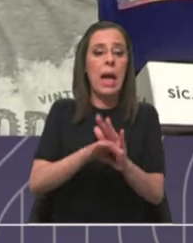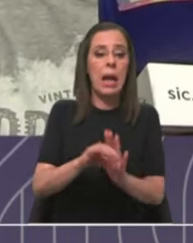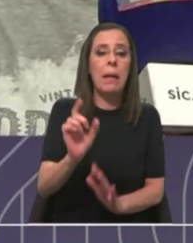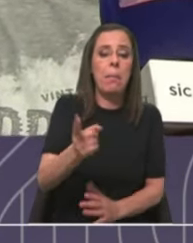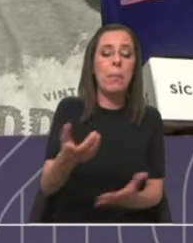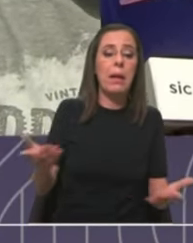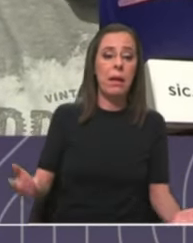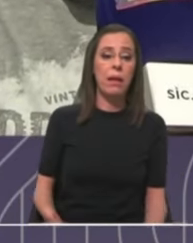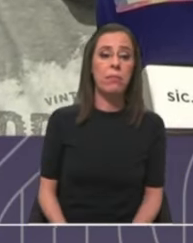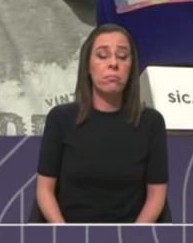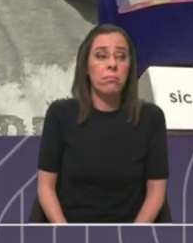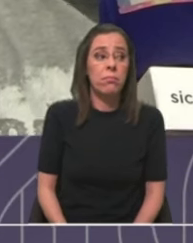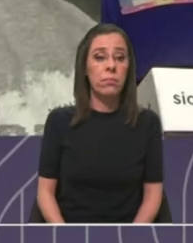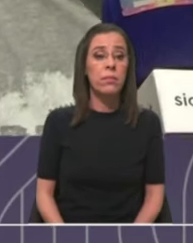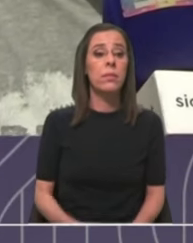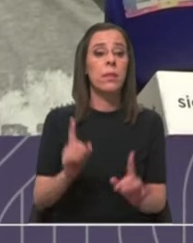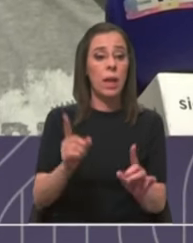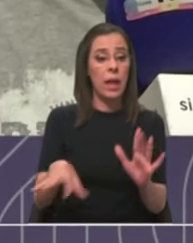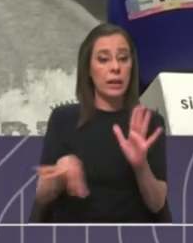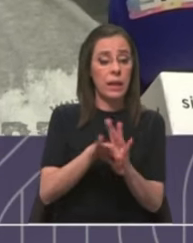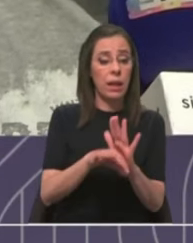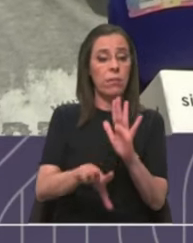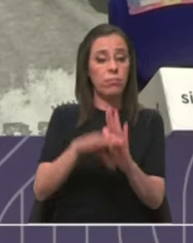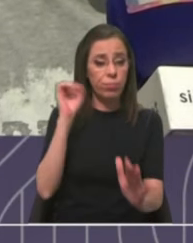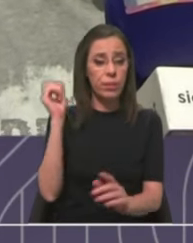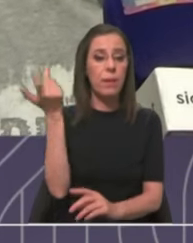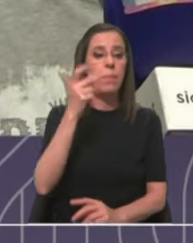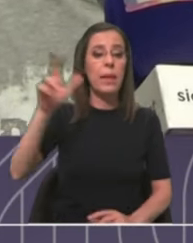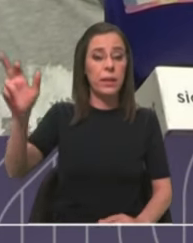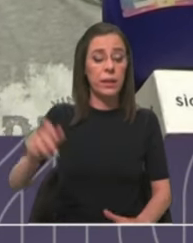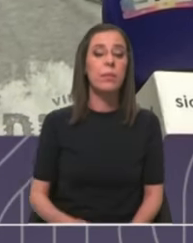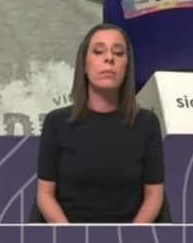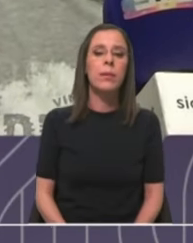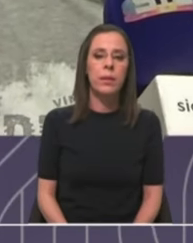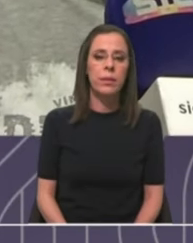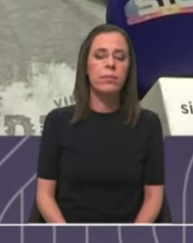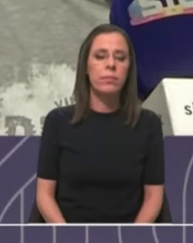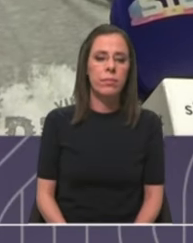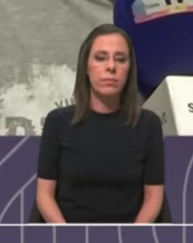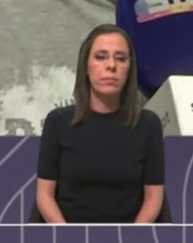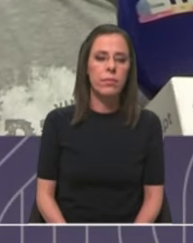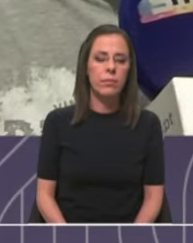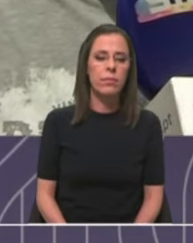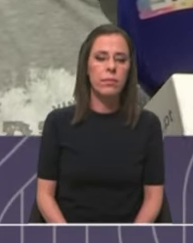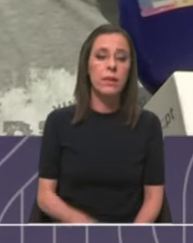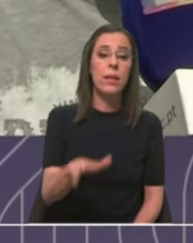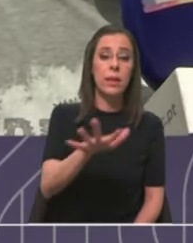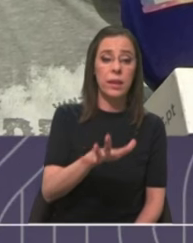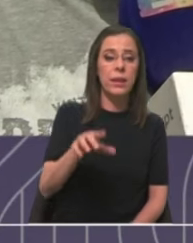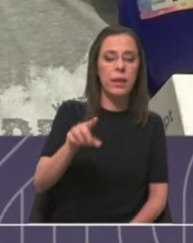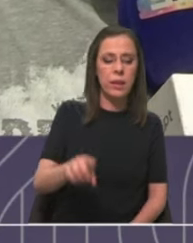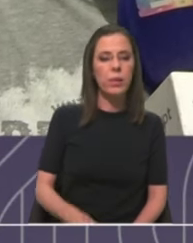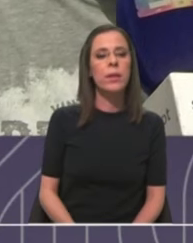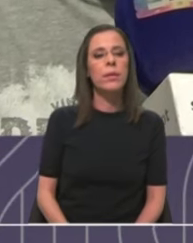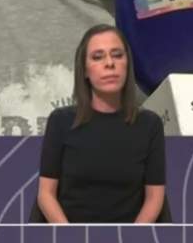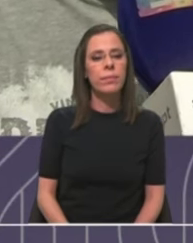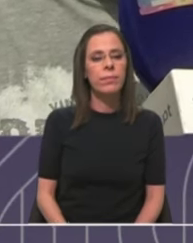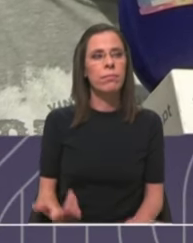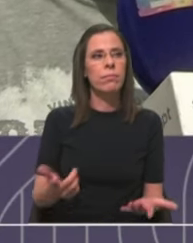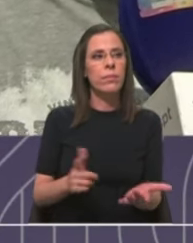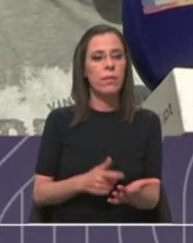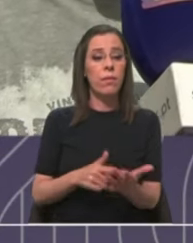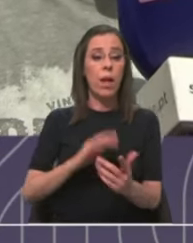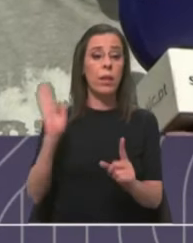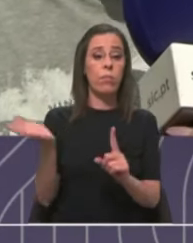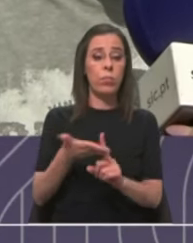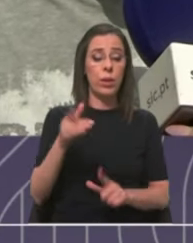carta? Ele devia ficar, era sem carta para sempre. Porque eu acho que estas situações é falta de